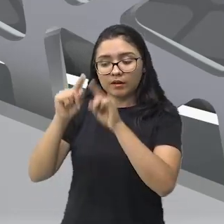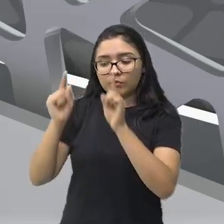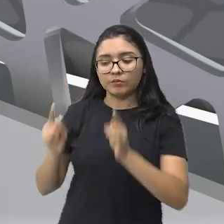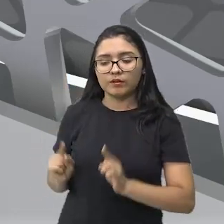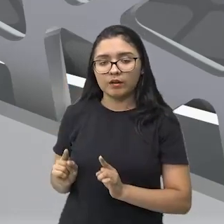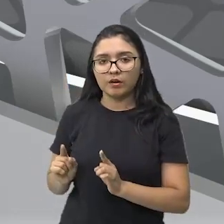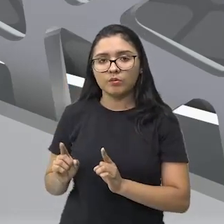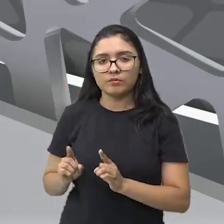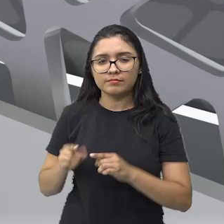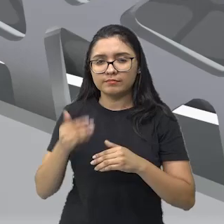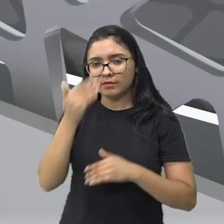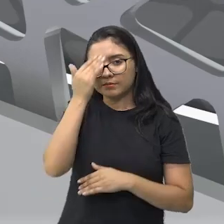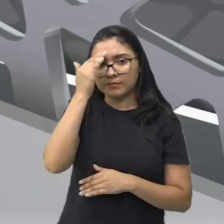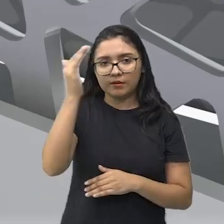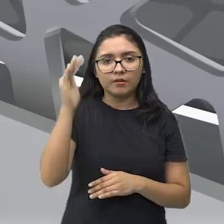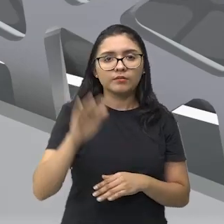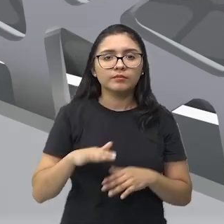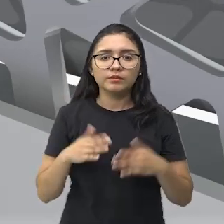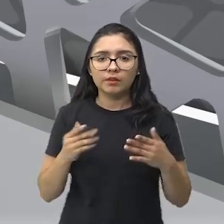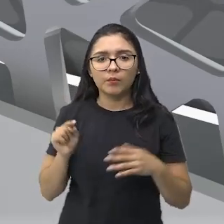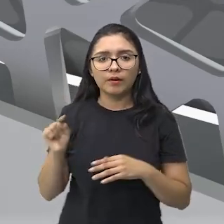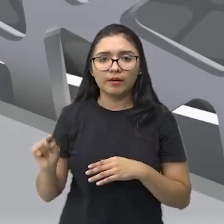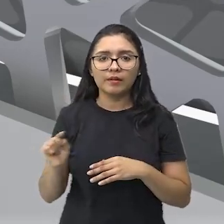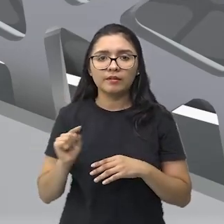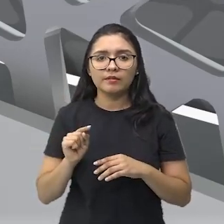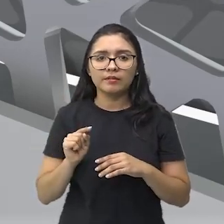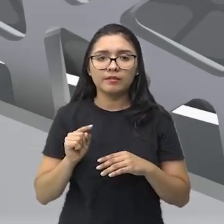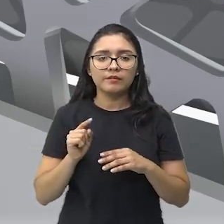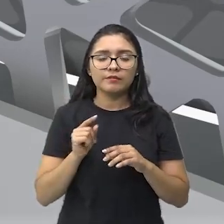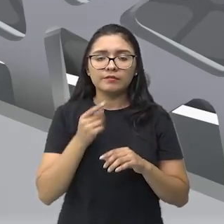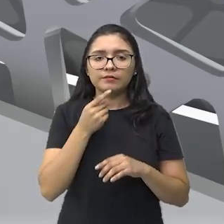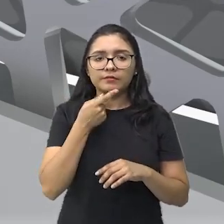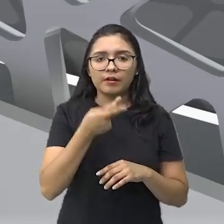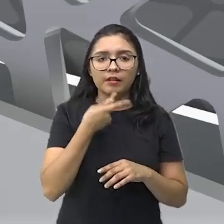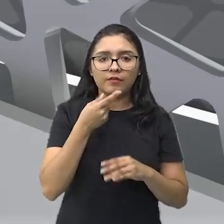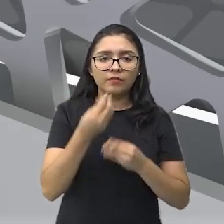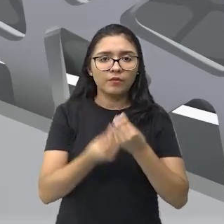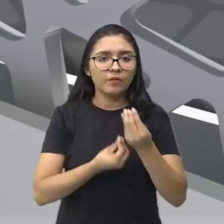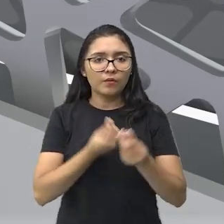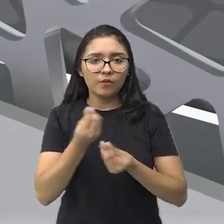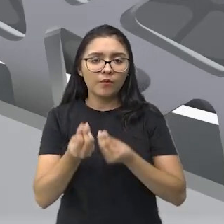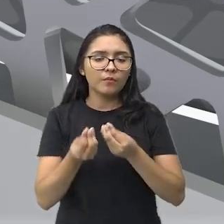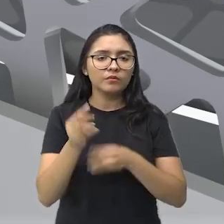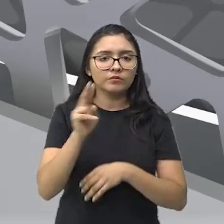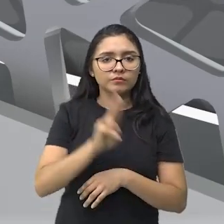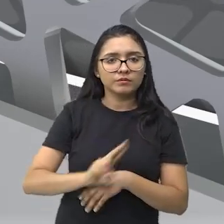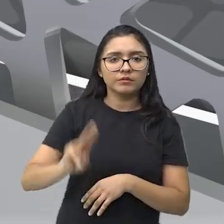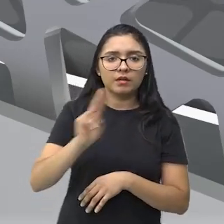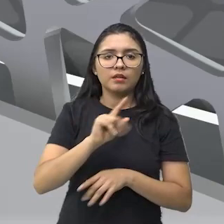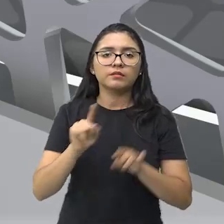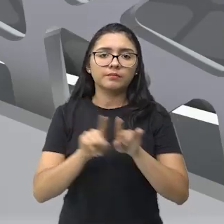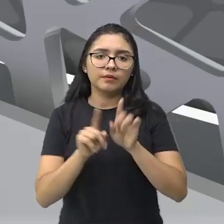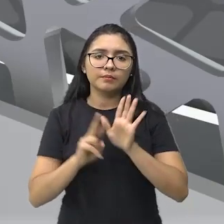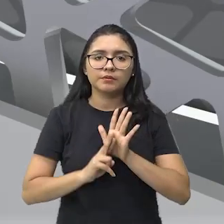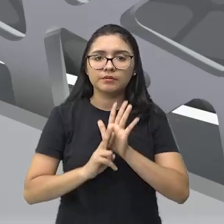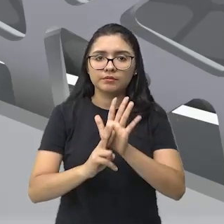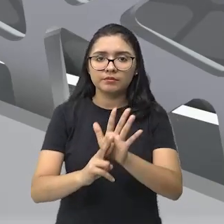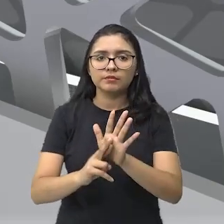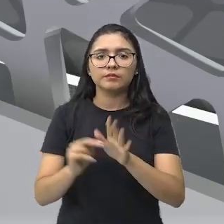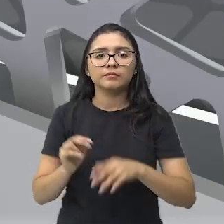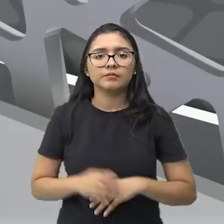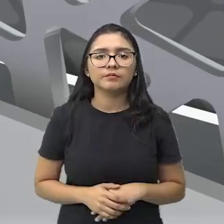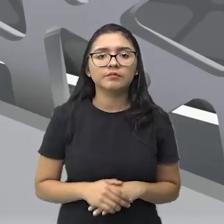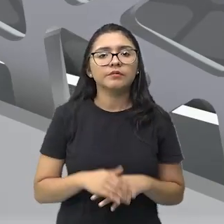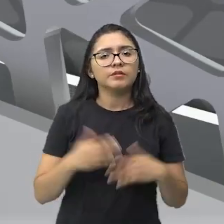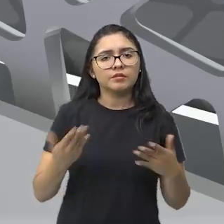e isso ele também designava como ia ser utilizado, como ia ser representado. E lá já se